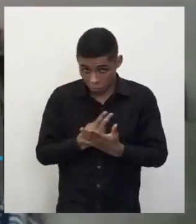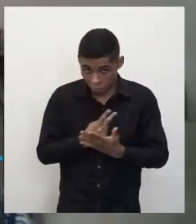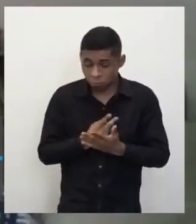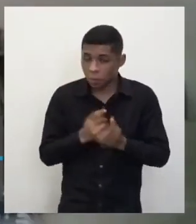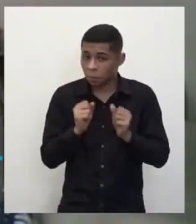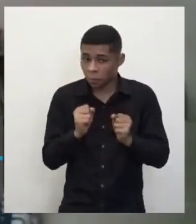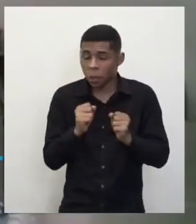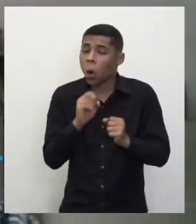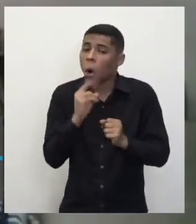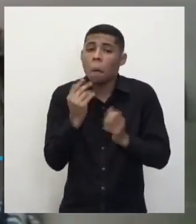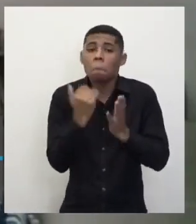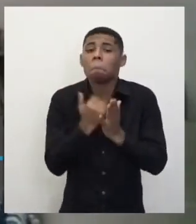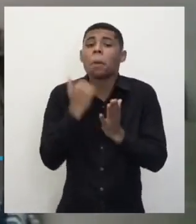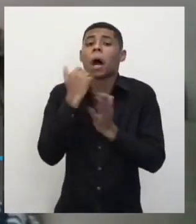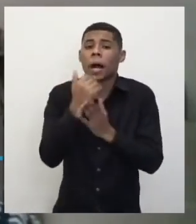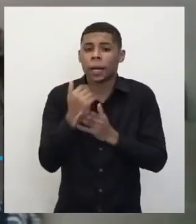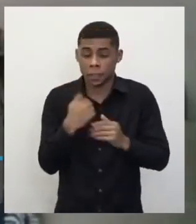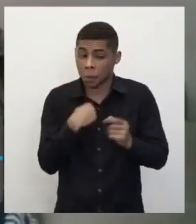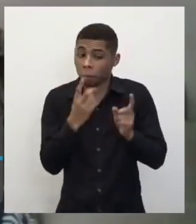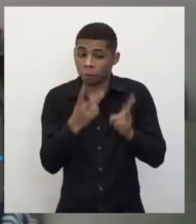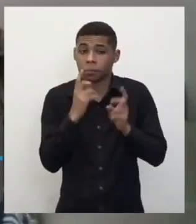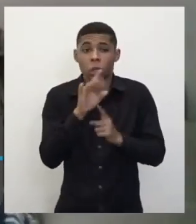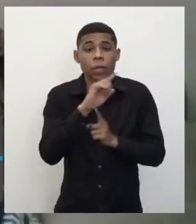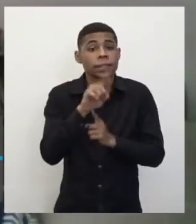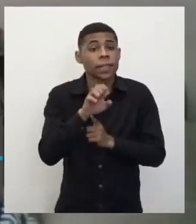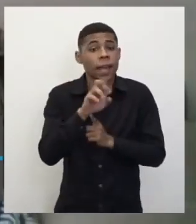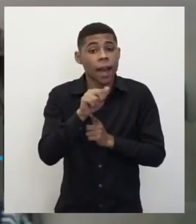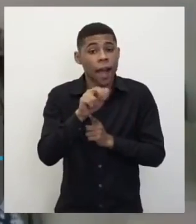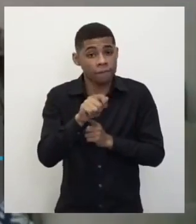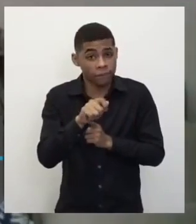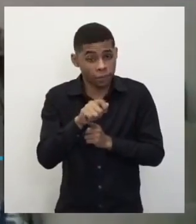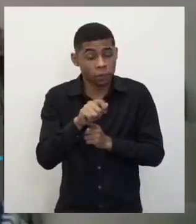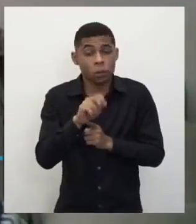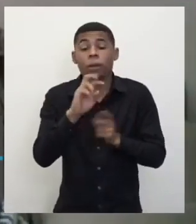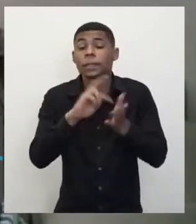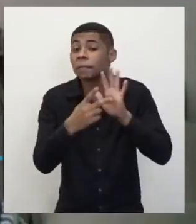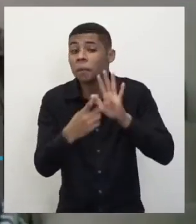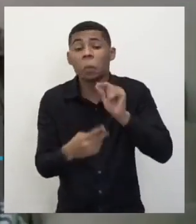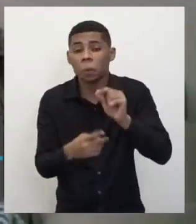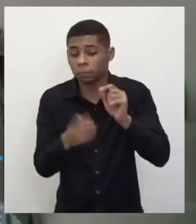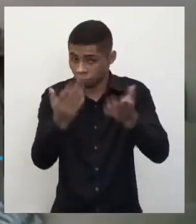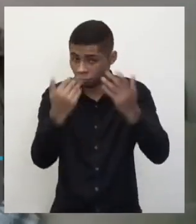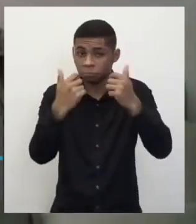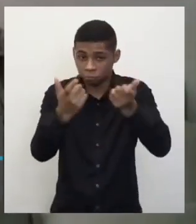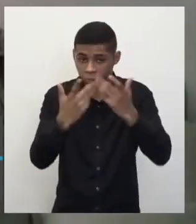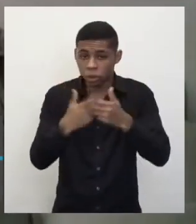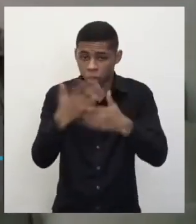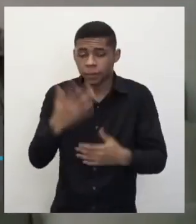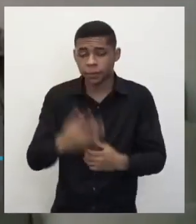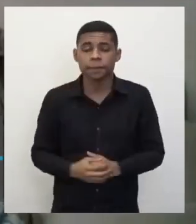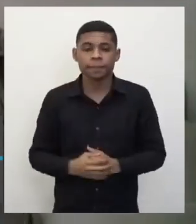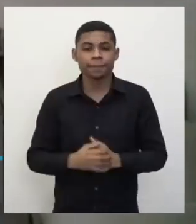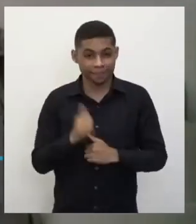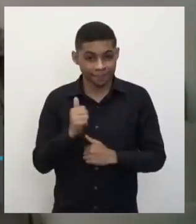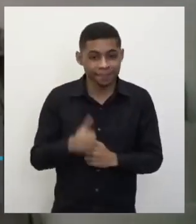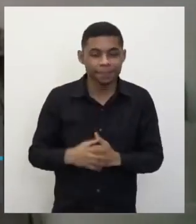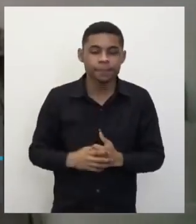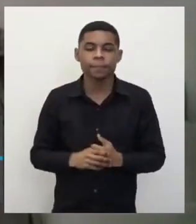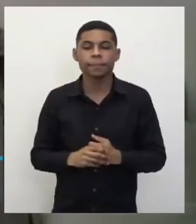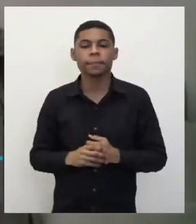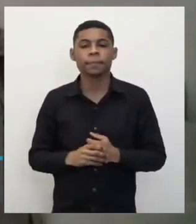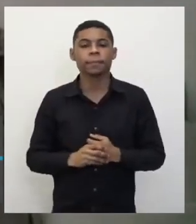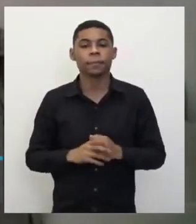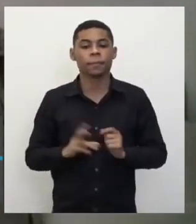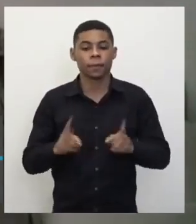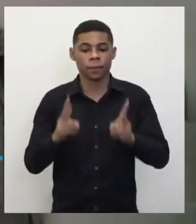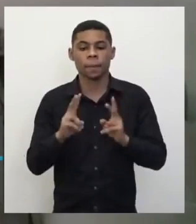tem mais alguma coisa além disso, desse zeravam, e o que significa zeravam, pode escrever para nós, tá bom? Então, vamos lá. Essa, então,